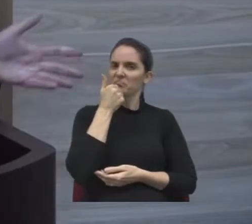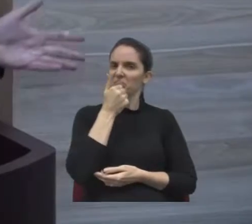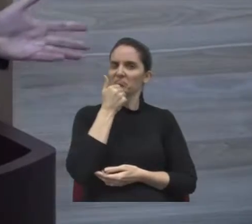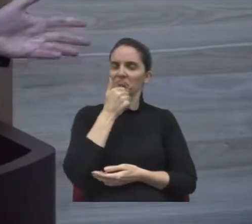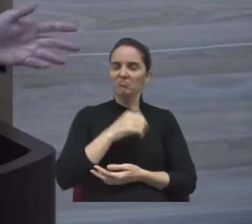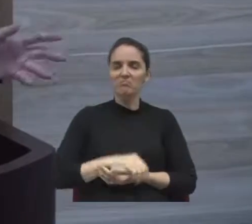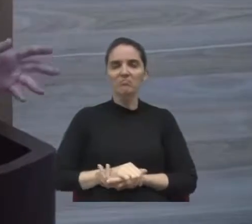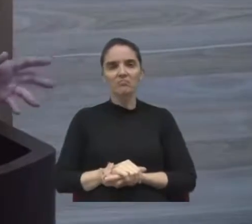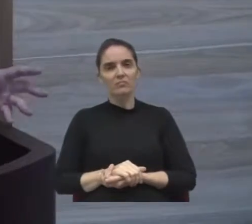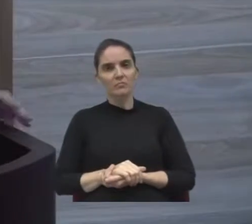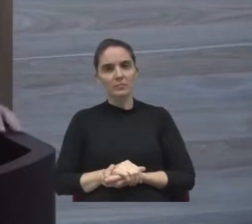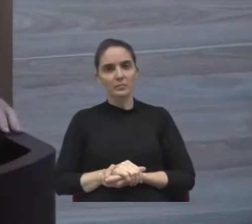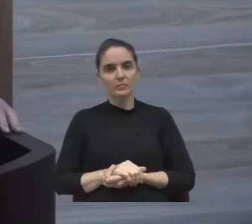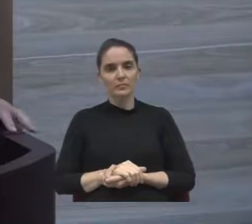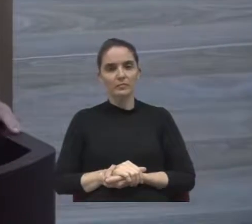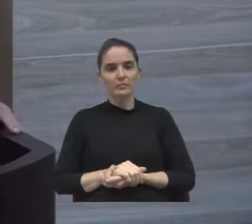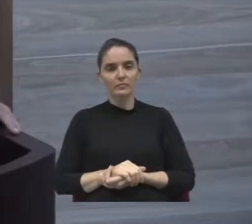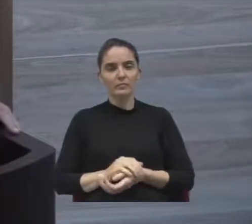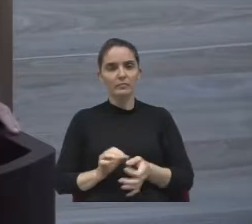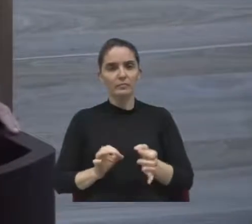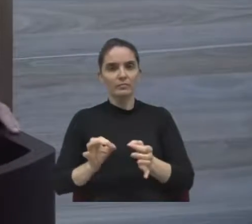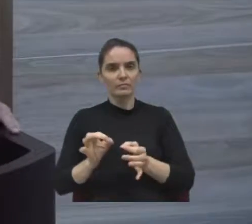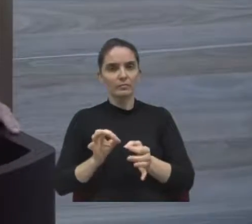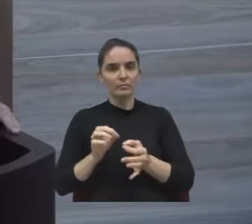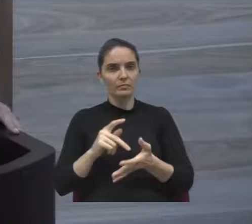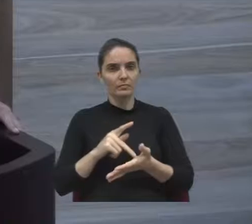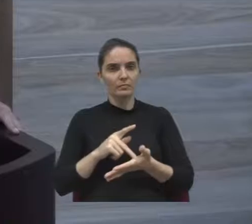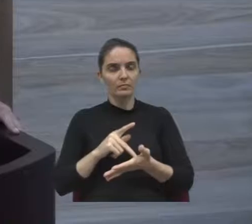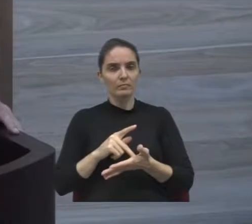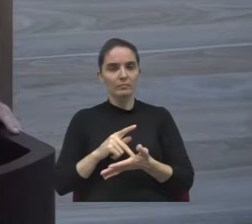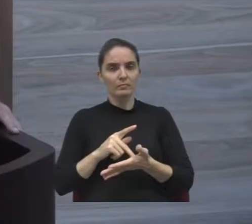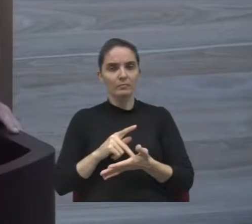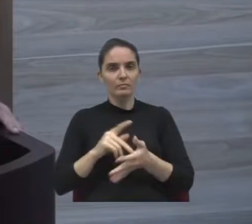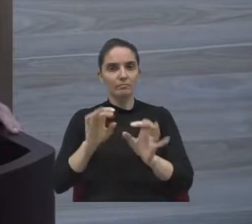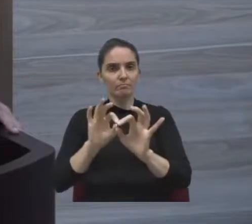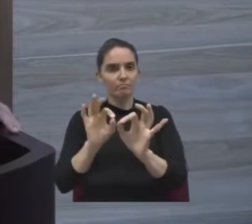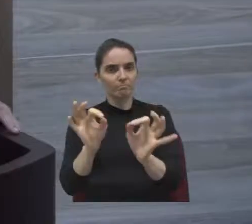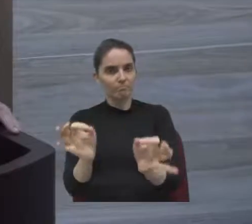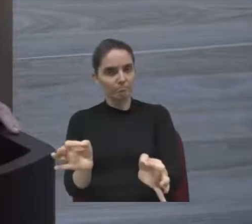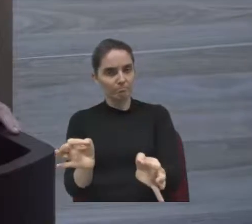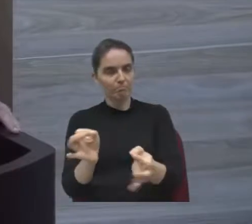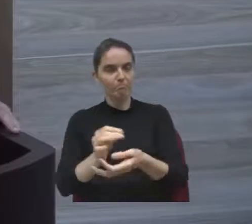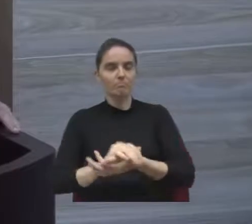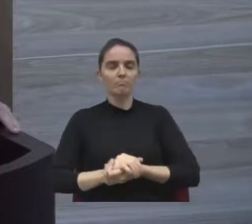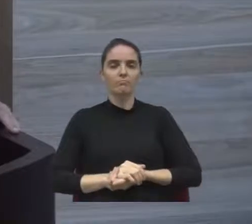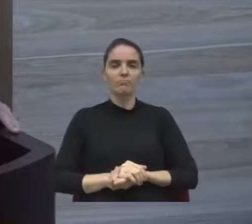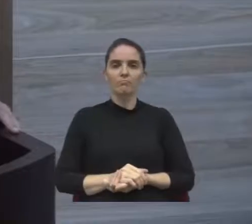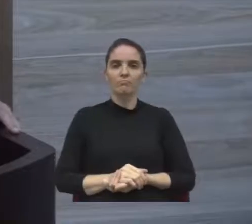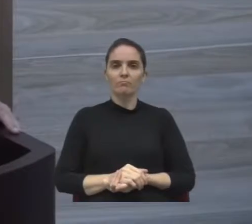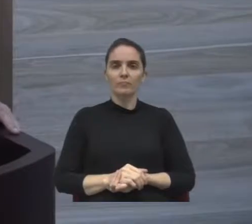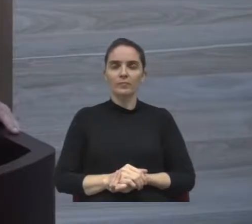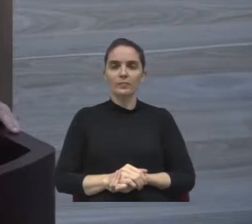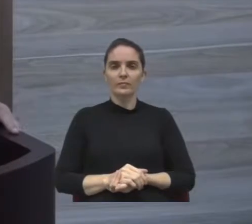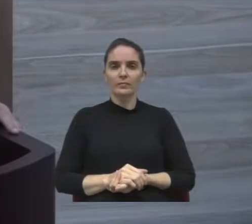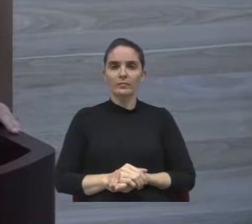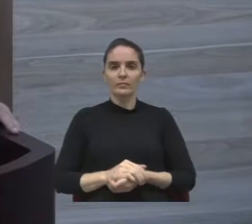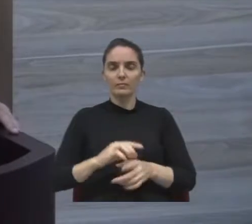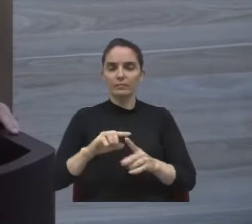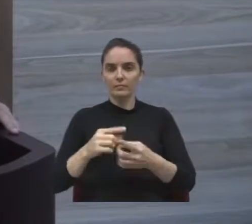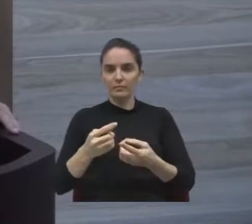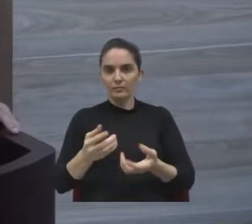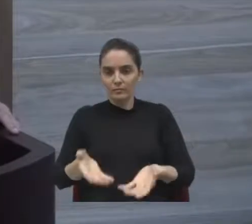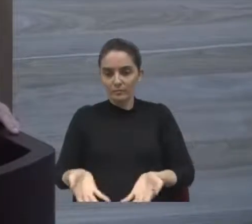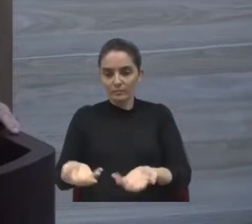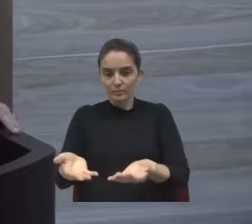Esse projeto, na realidade, ele tem uma simplicidade, porém, ele tem uma contribuição